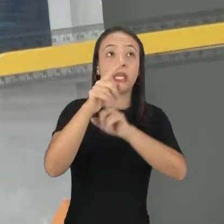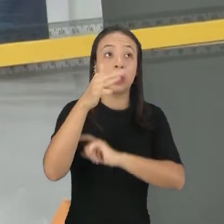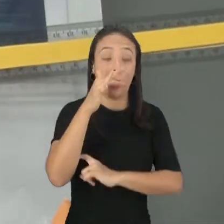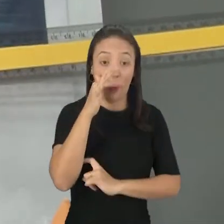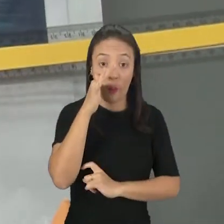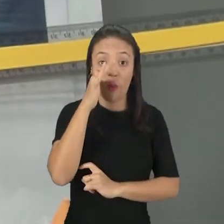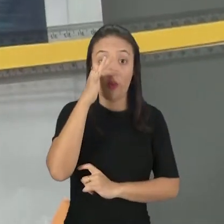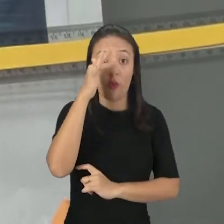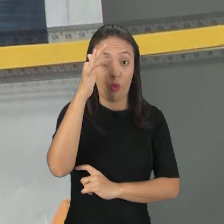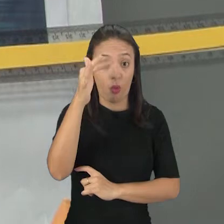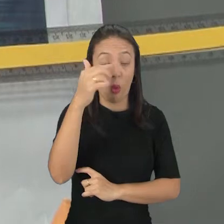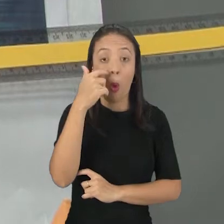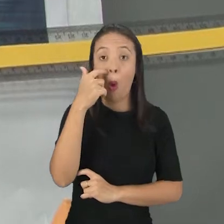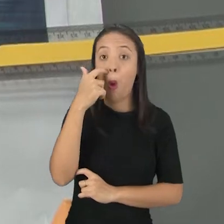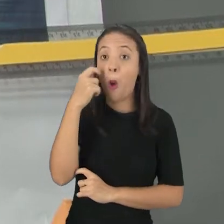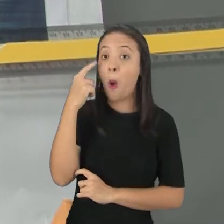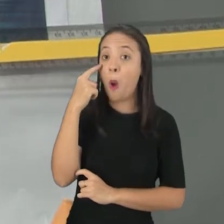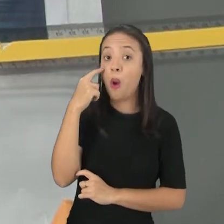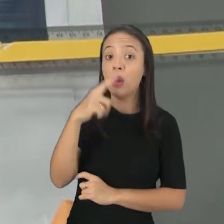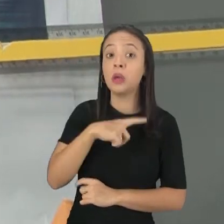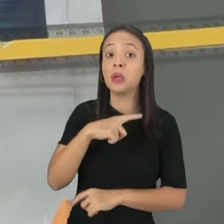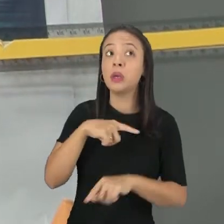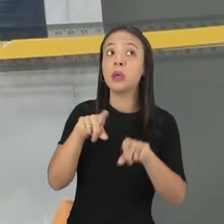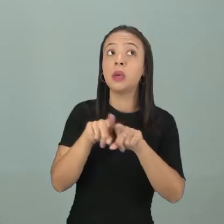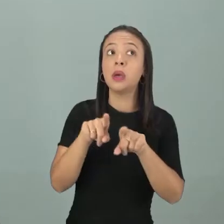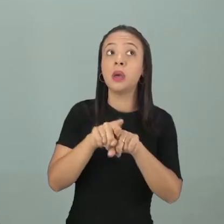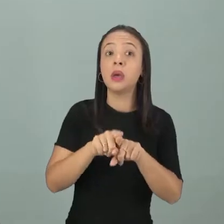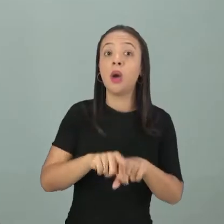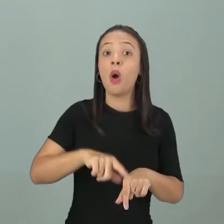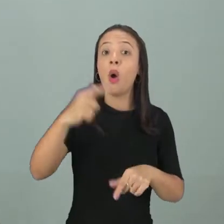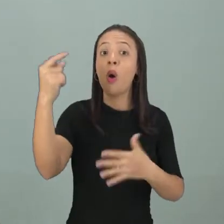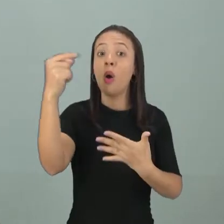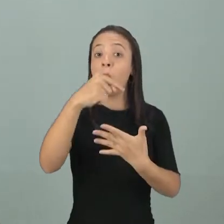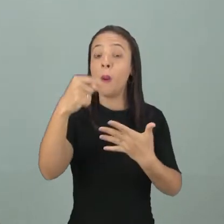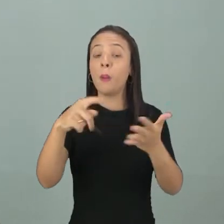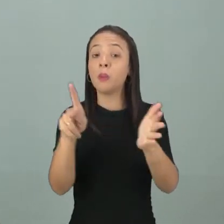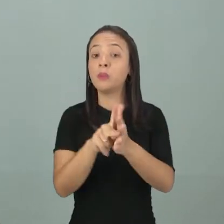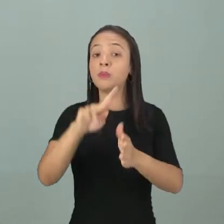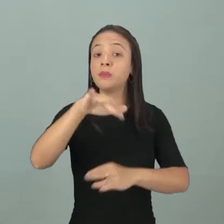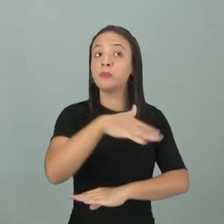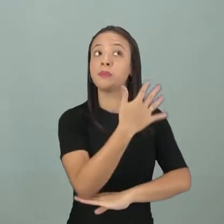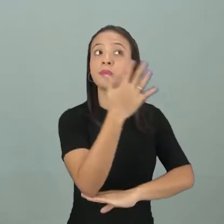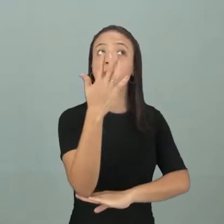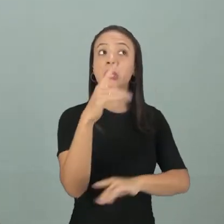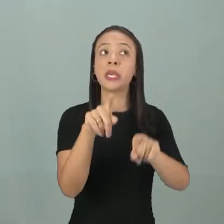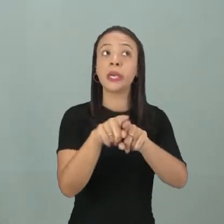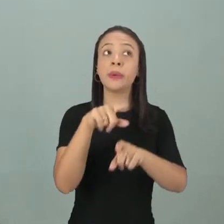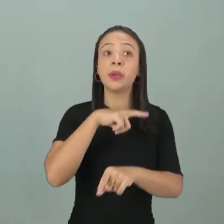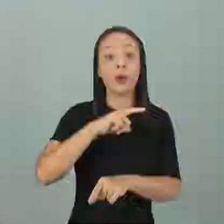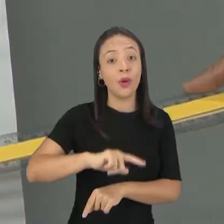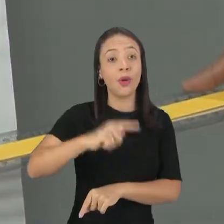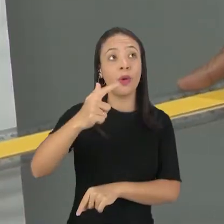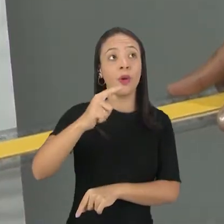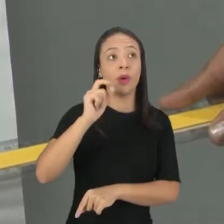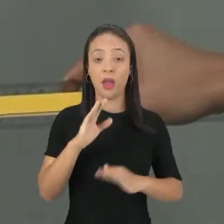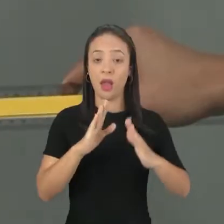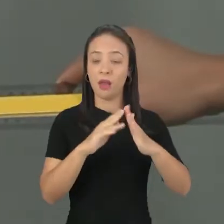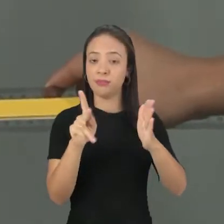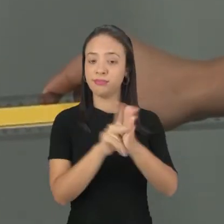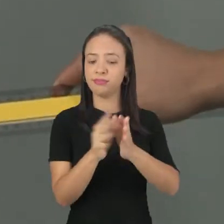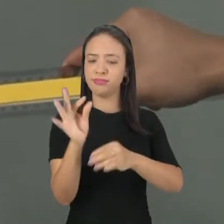flor. Olha só, temos aqui também outro elemento da natureza e aqui também temos outro, uma